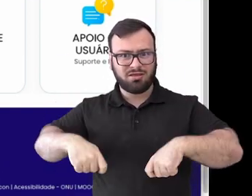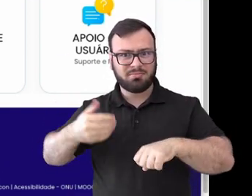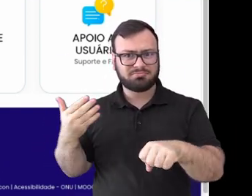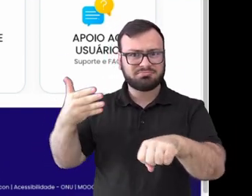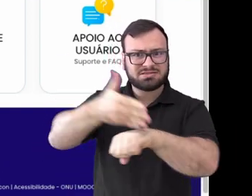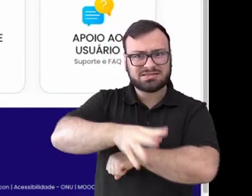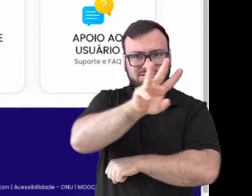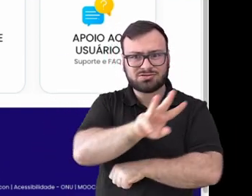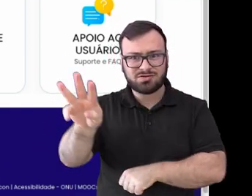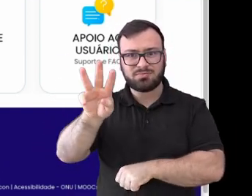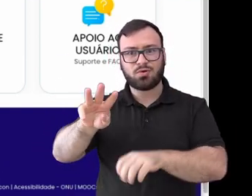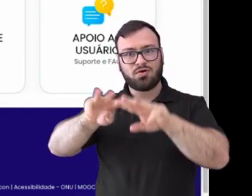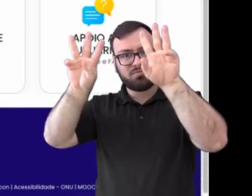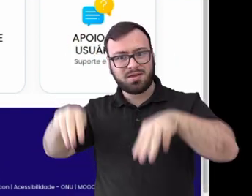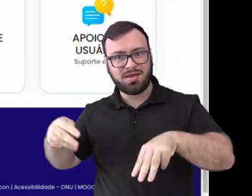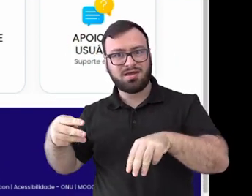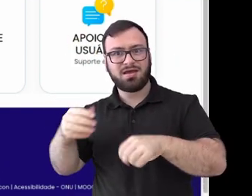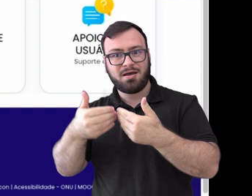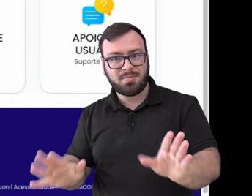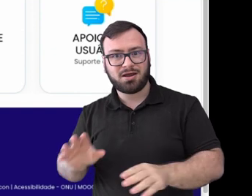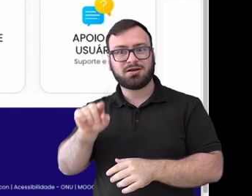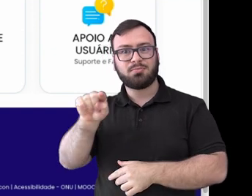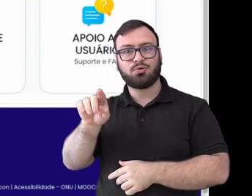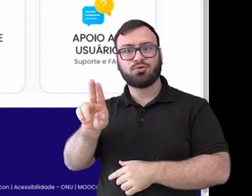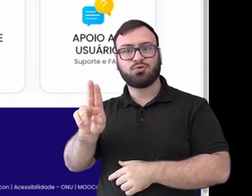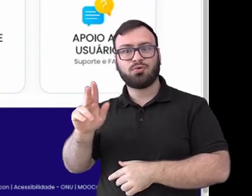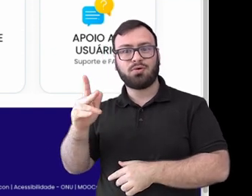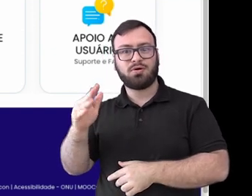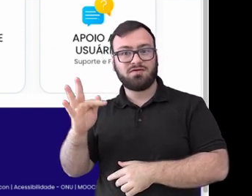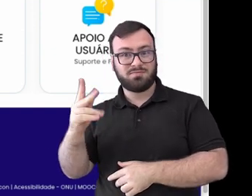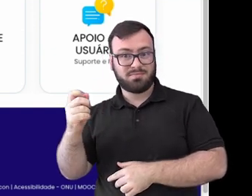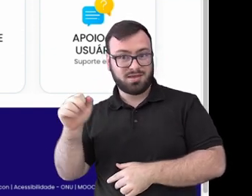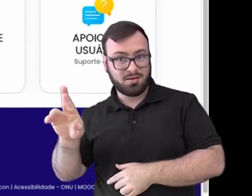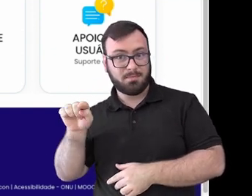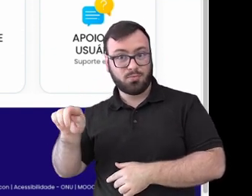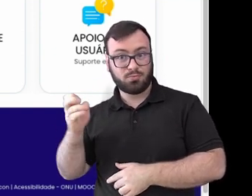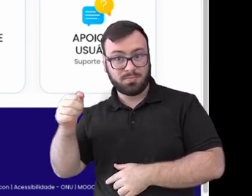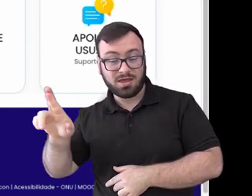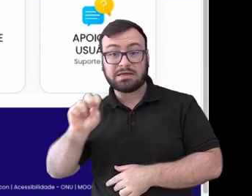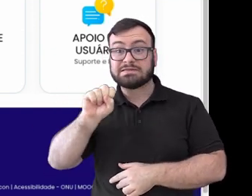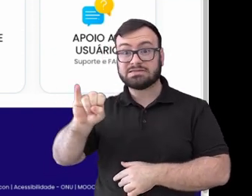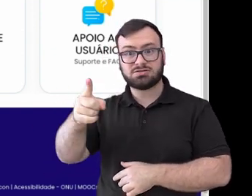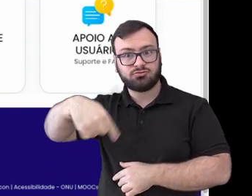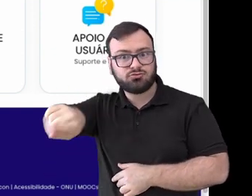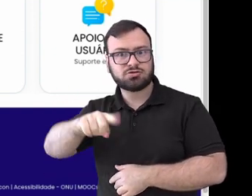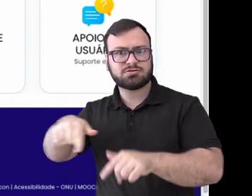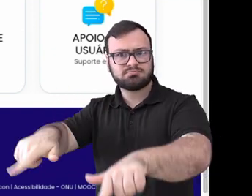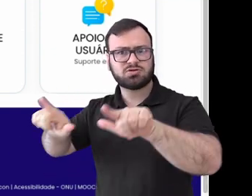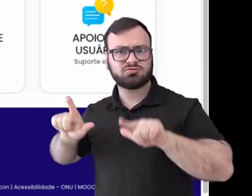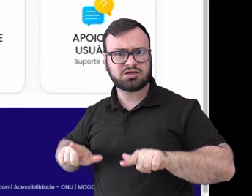acessar em UFPR aberta. Ufpr.br se você quiser certificação dos